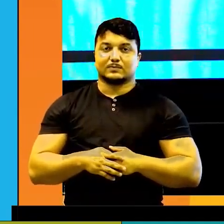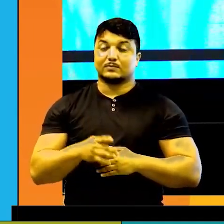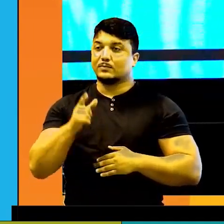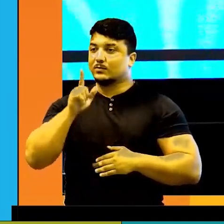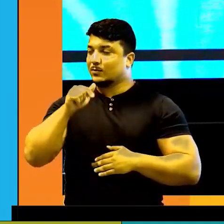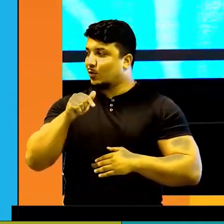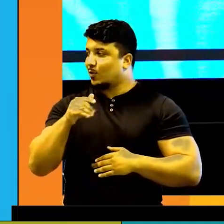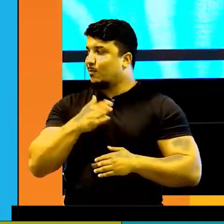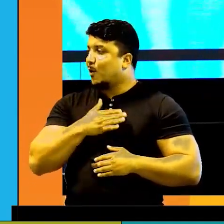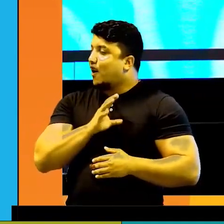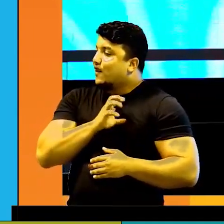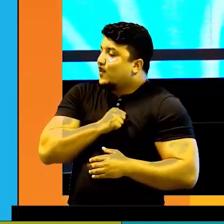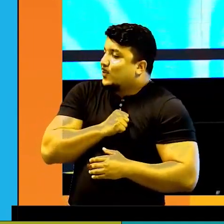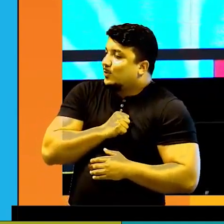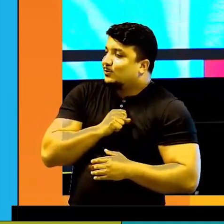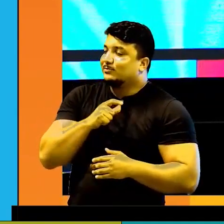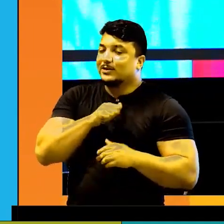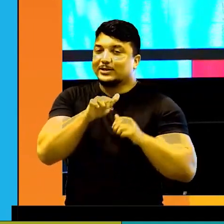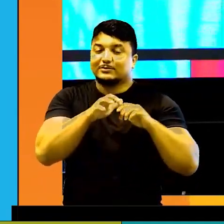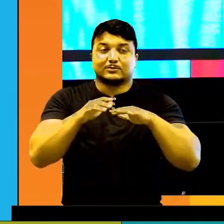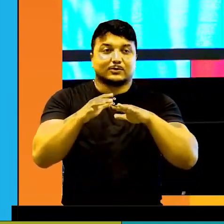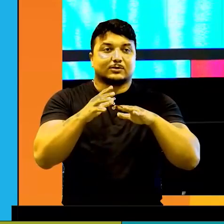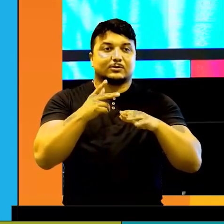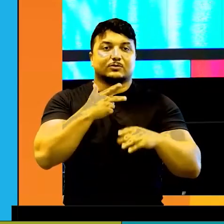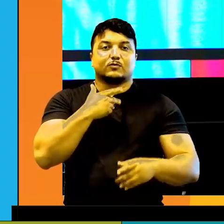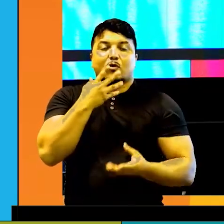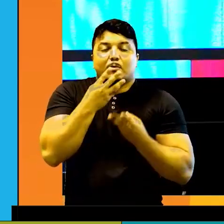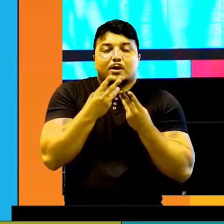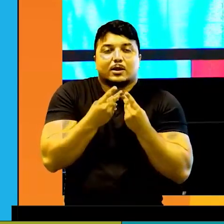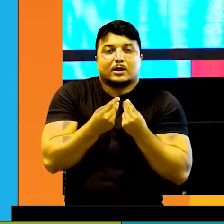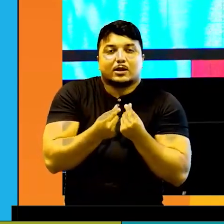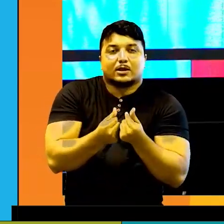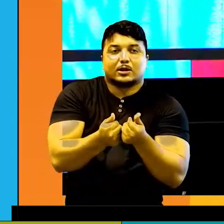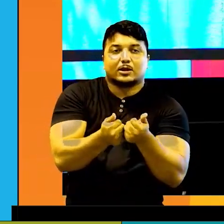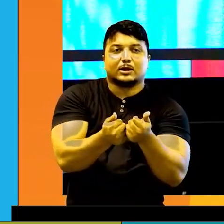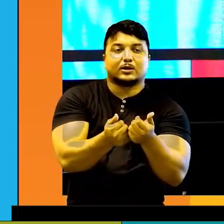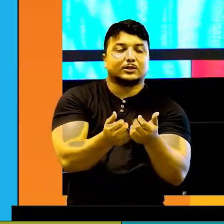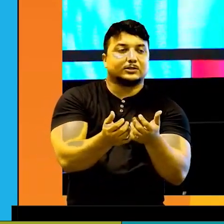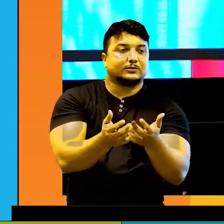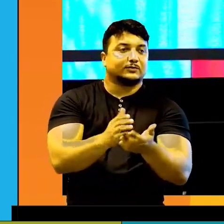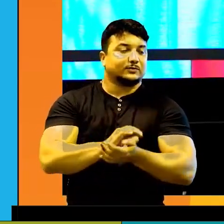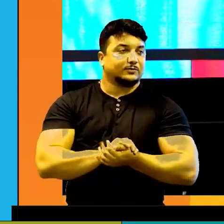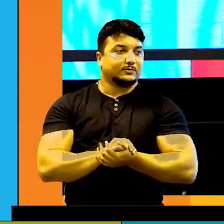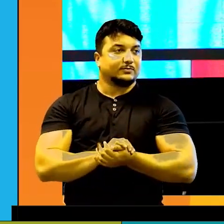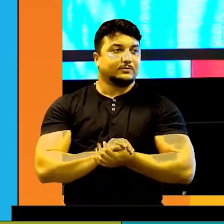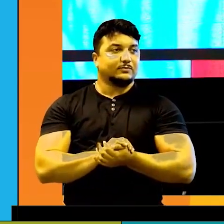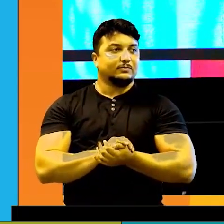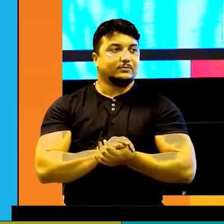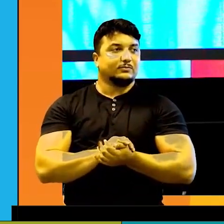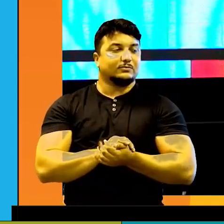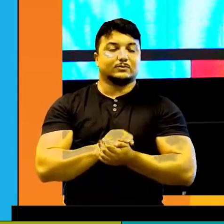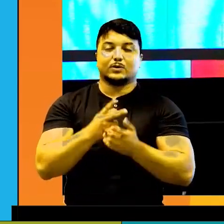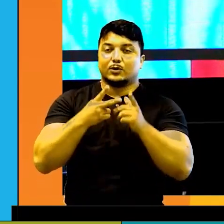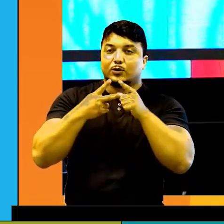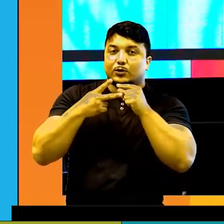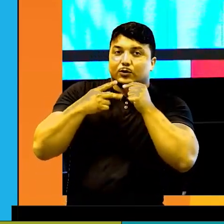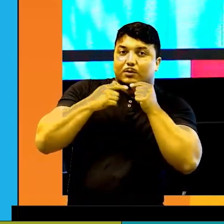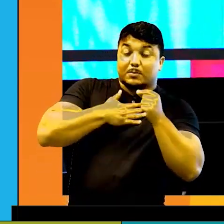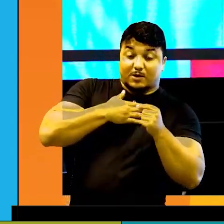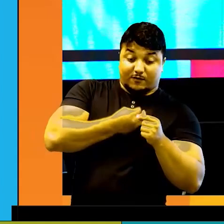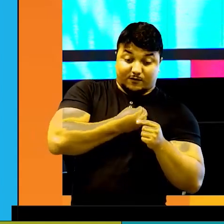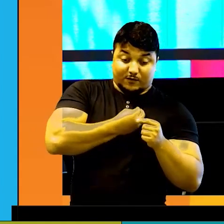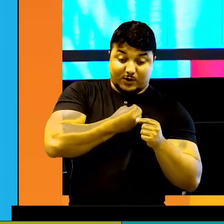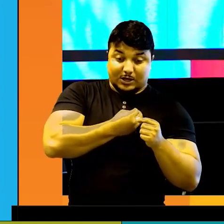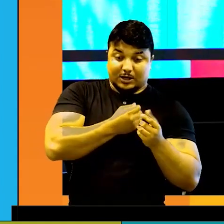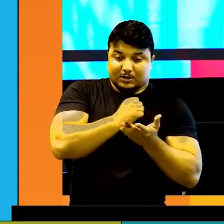E ó, o meu amor pelos espaços, fumo leve que foge entre os meus dedos. Passo na vida